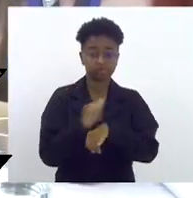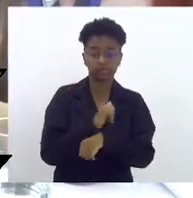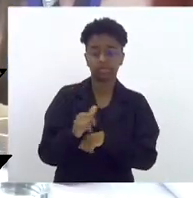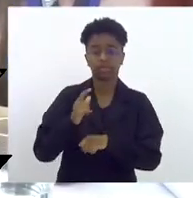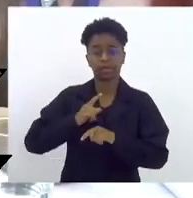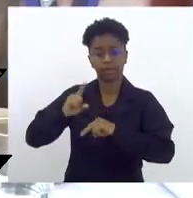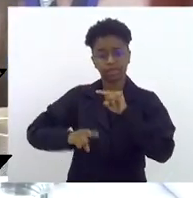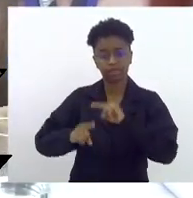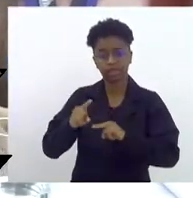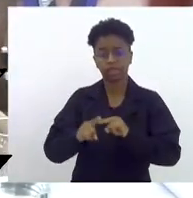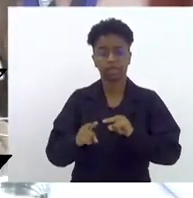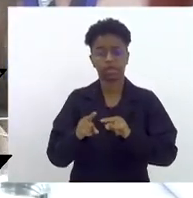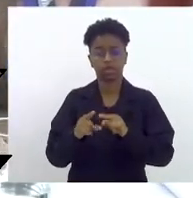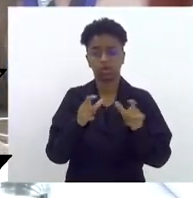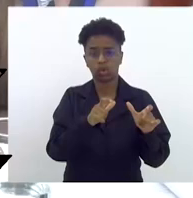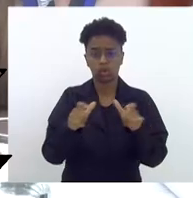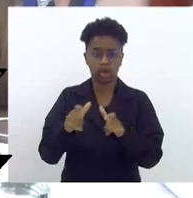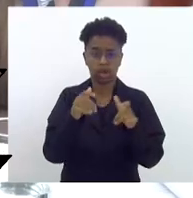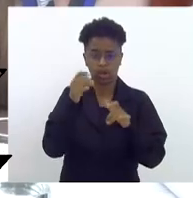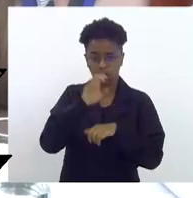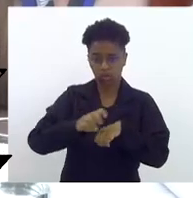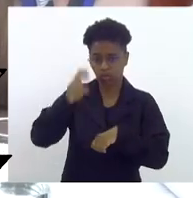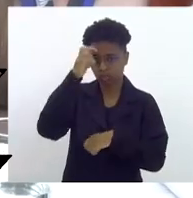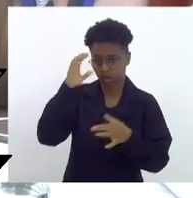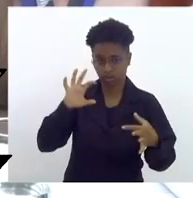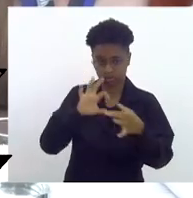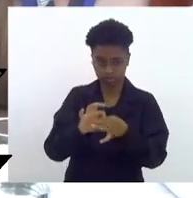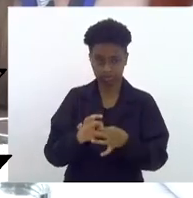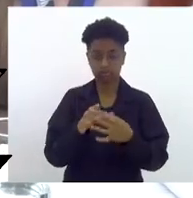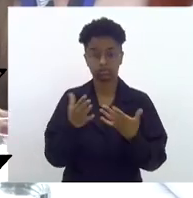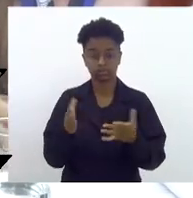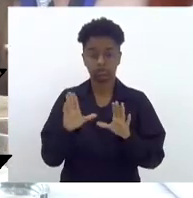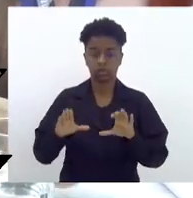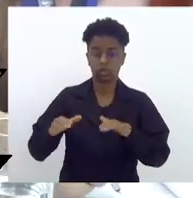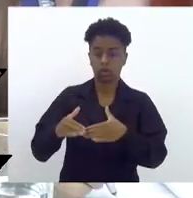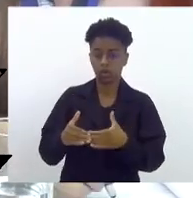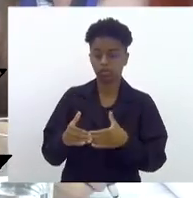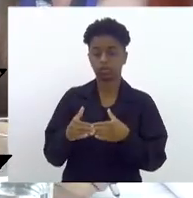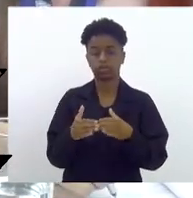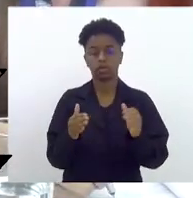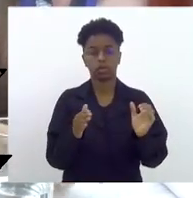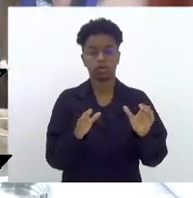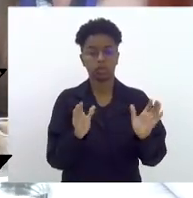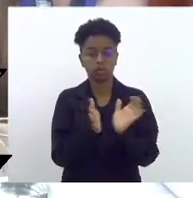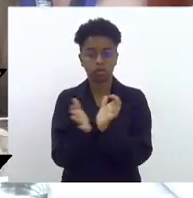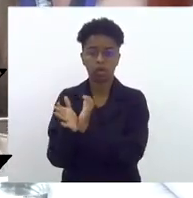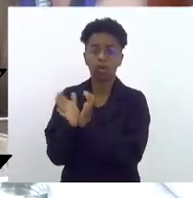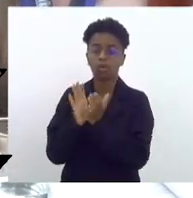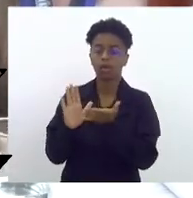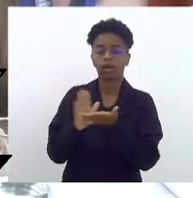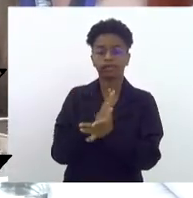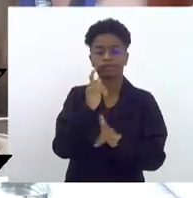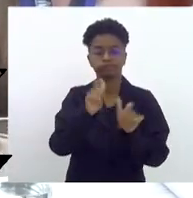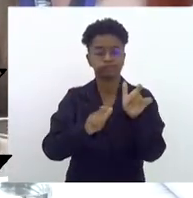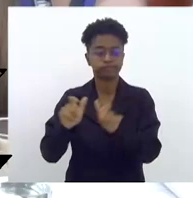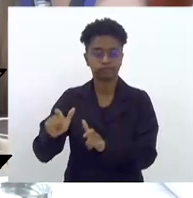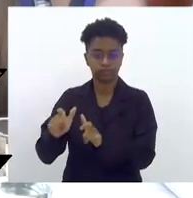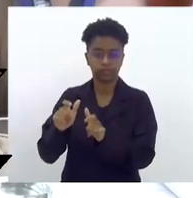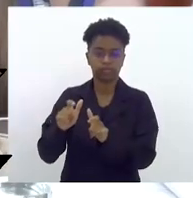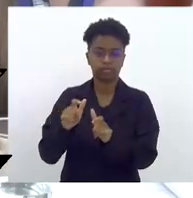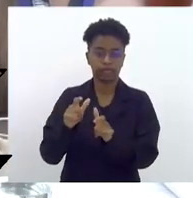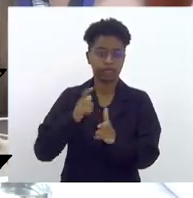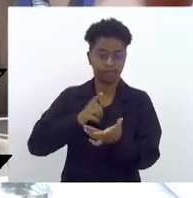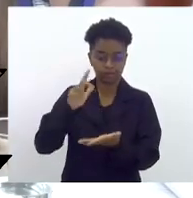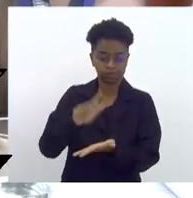artefatos e lugares culturais que eles são associados que as comunidades os grupos em alguns casos indivíduos reconhecem